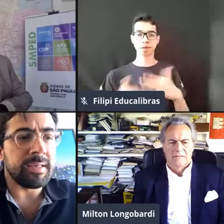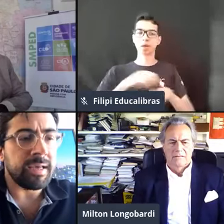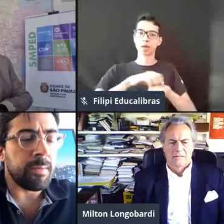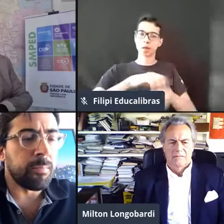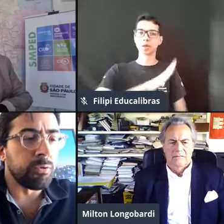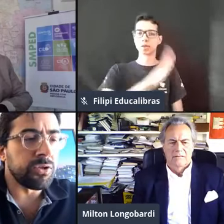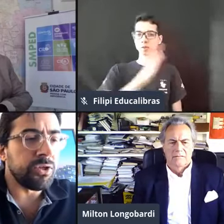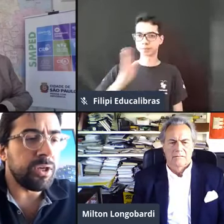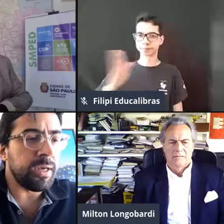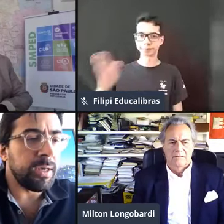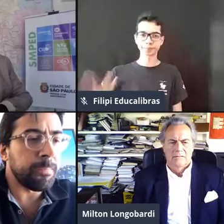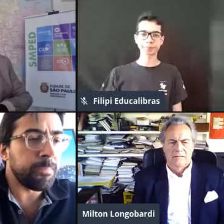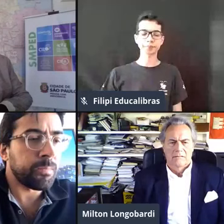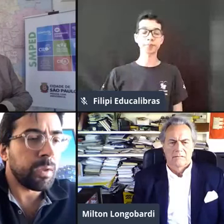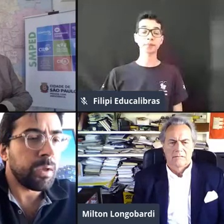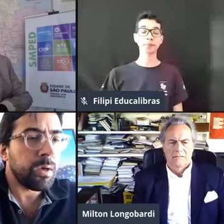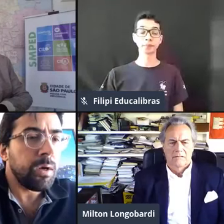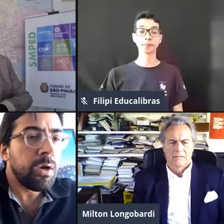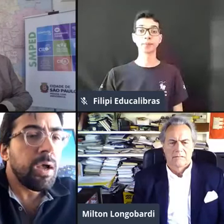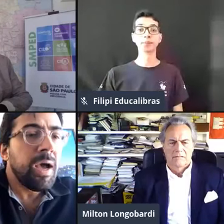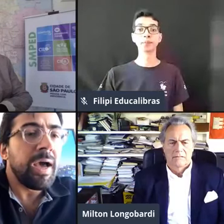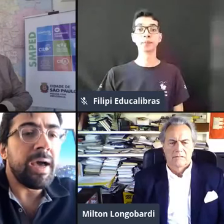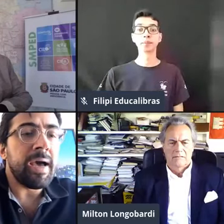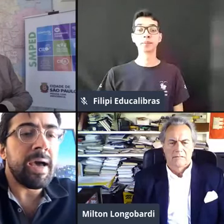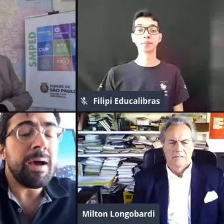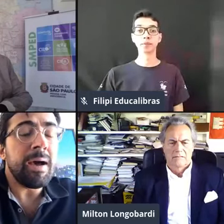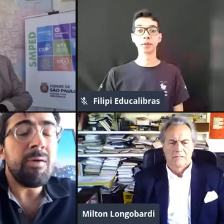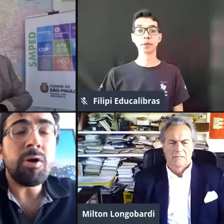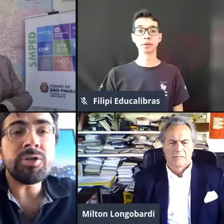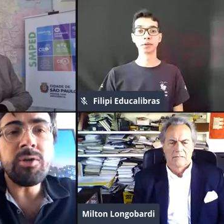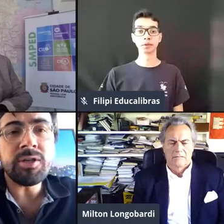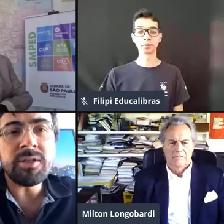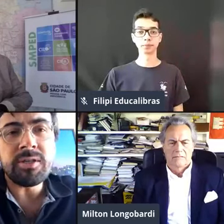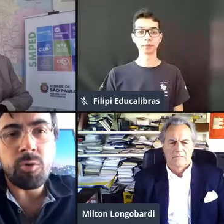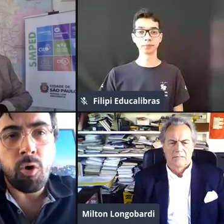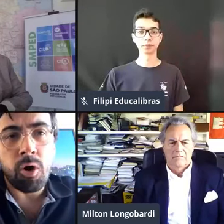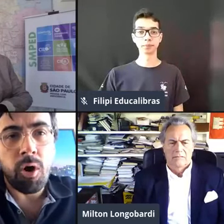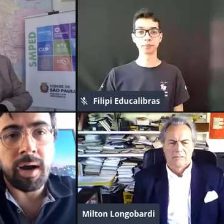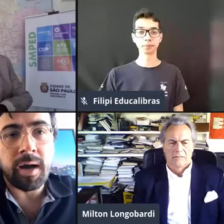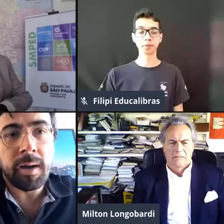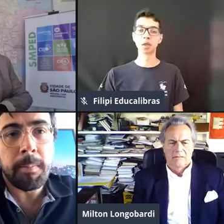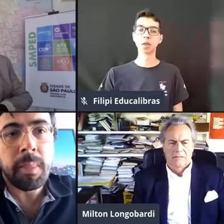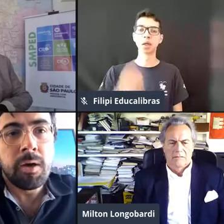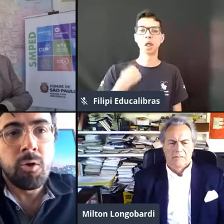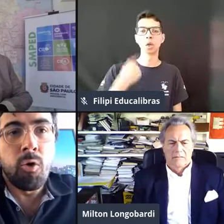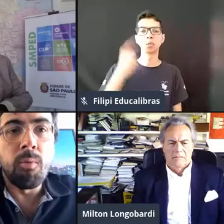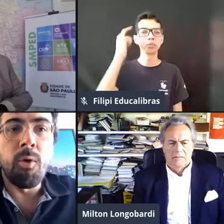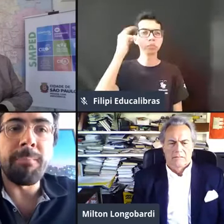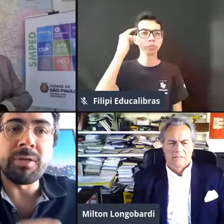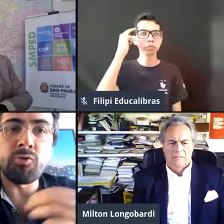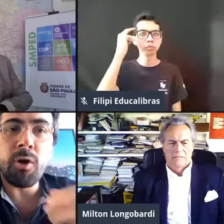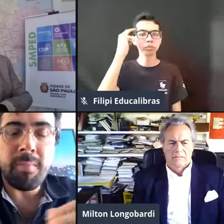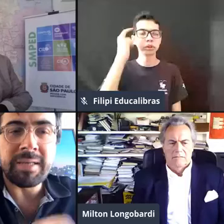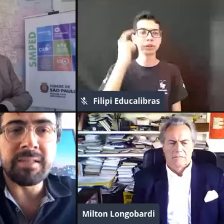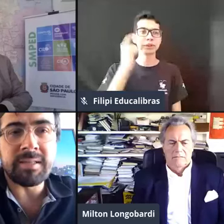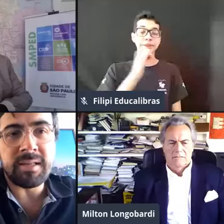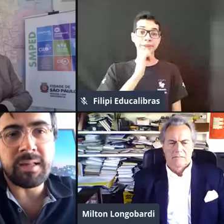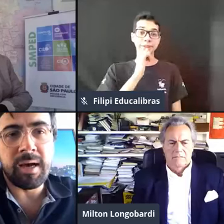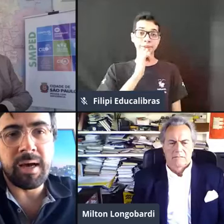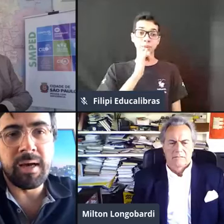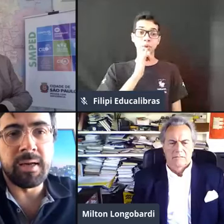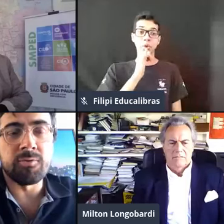aí exemplos de... eu acho que quando a gente se coloca como a pessoa com mais de